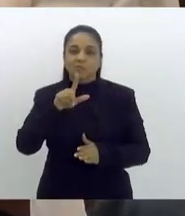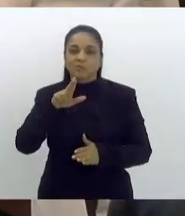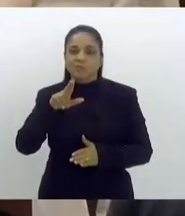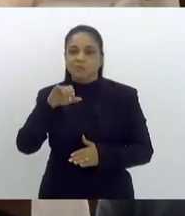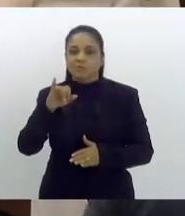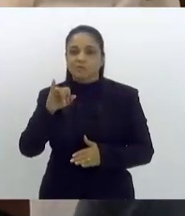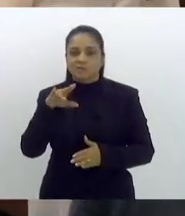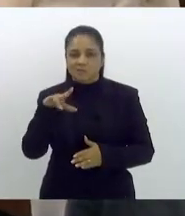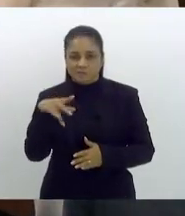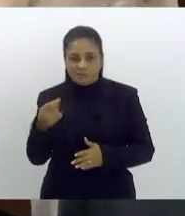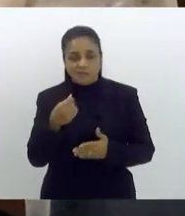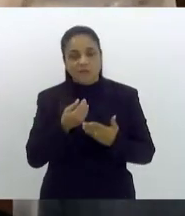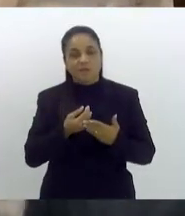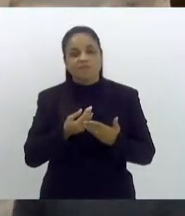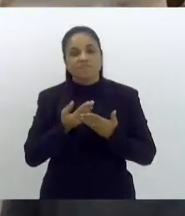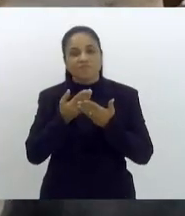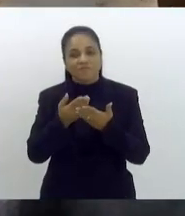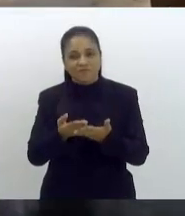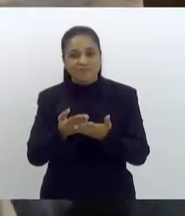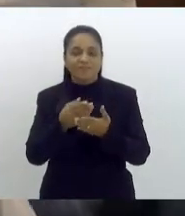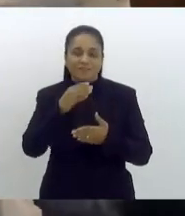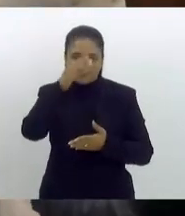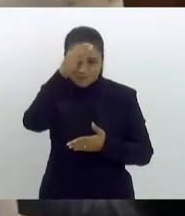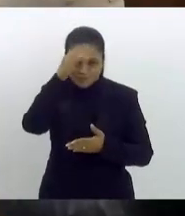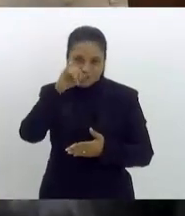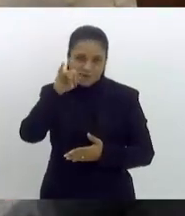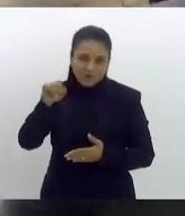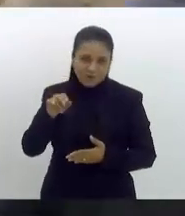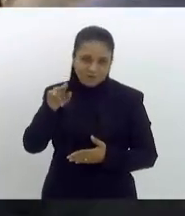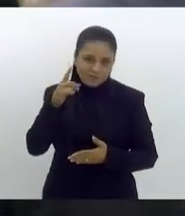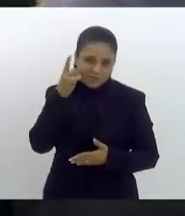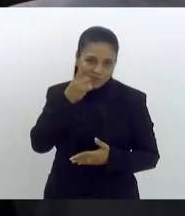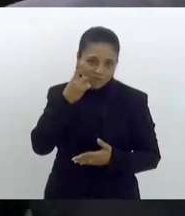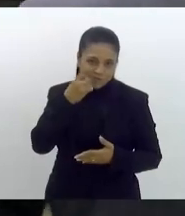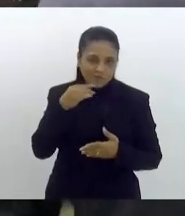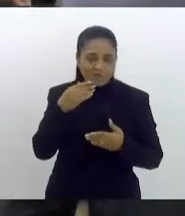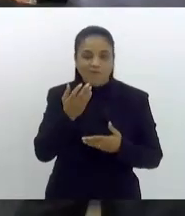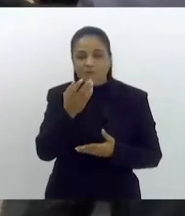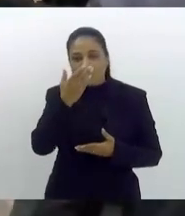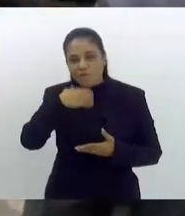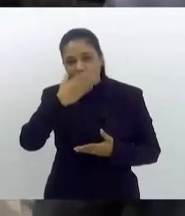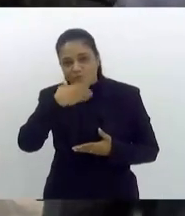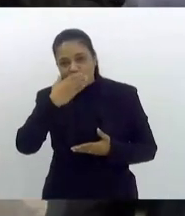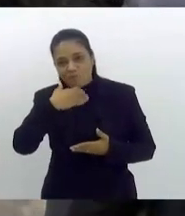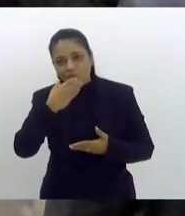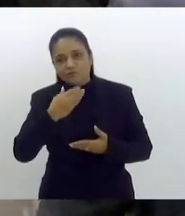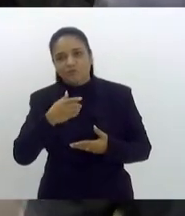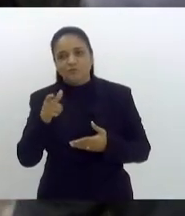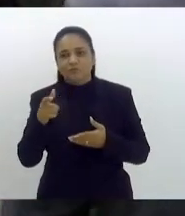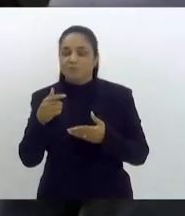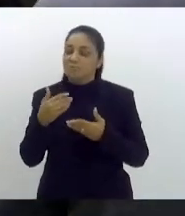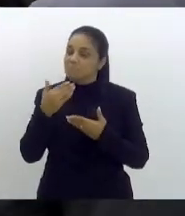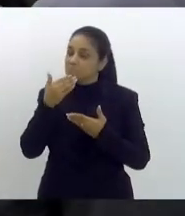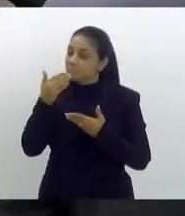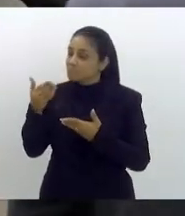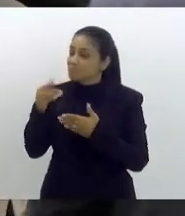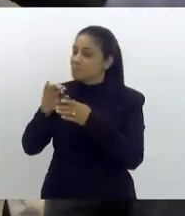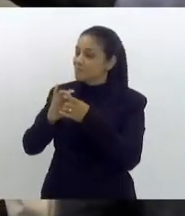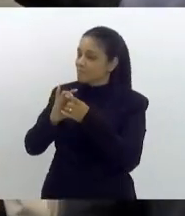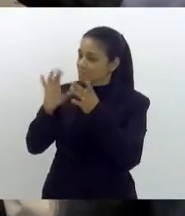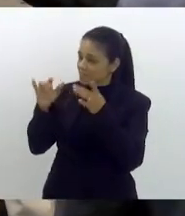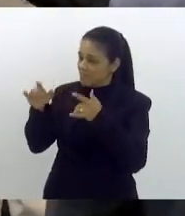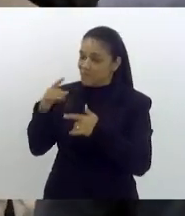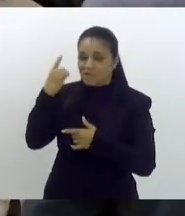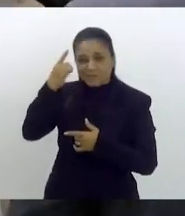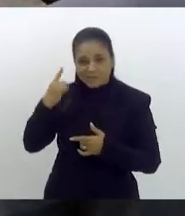e vou oferecer a deputada tia Ju que tá muito tempo aqui algumas das frutinhas aqui com condescendência da verdadeira